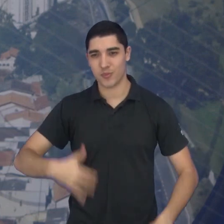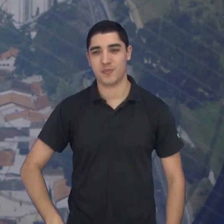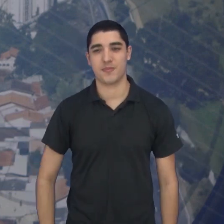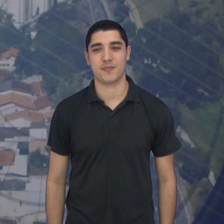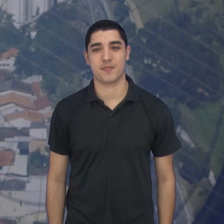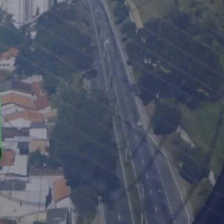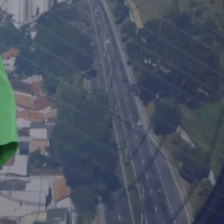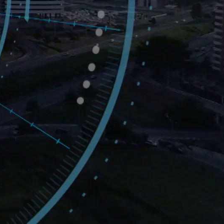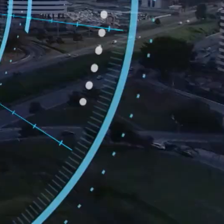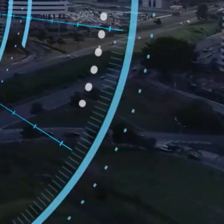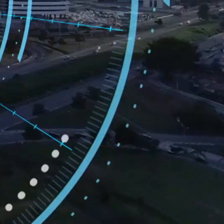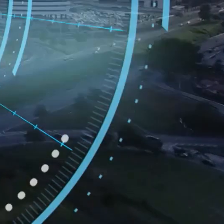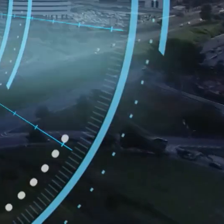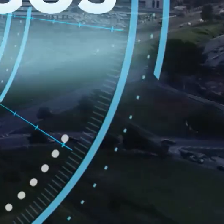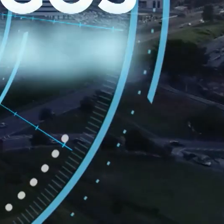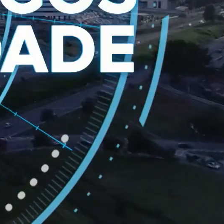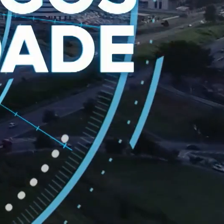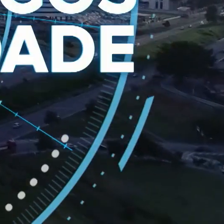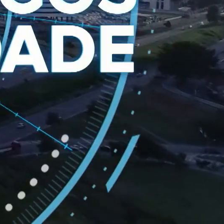já.